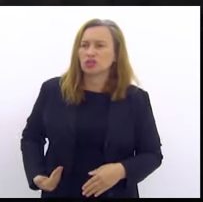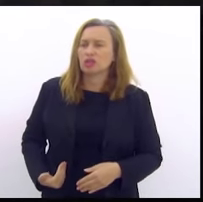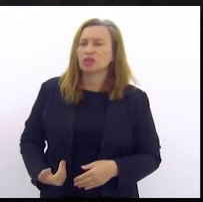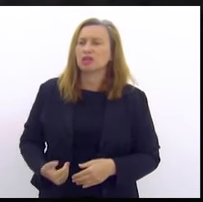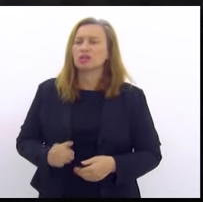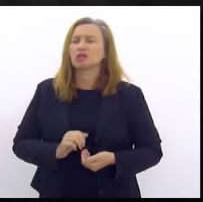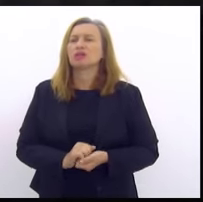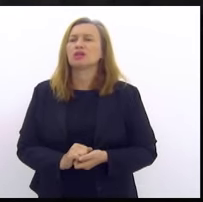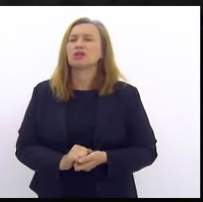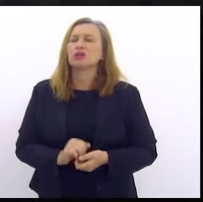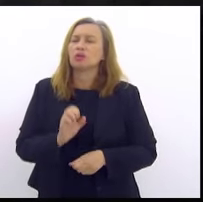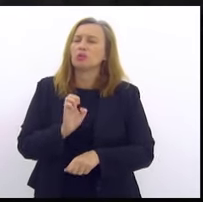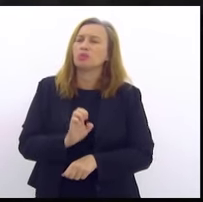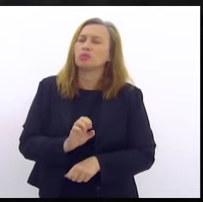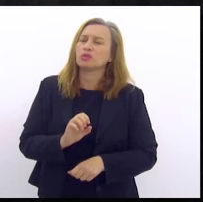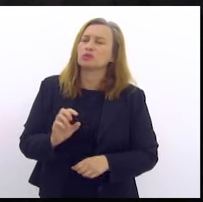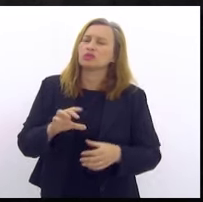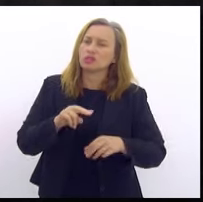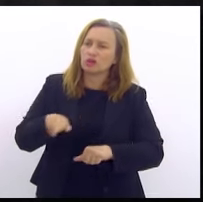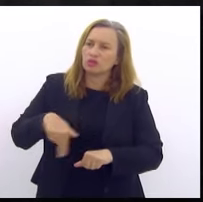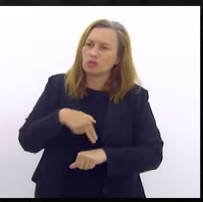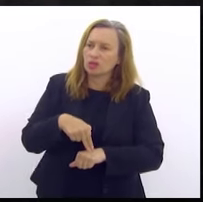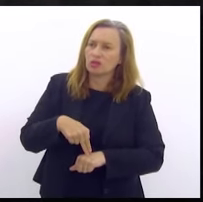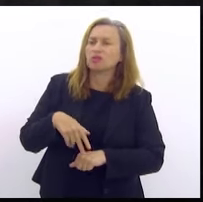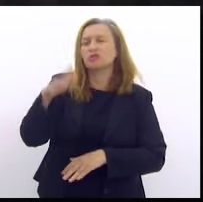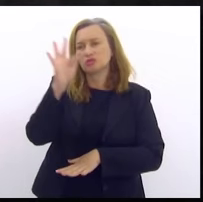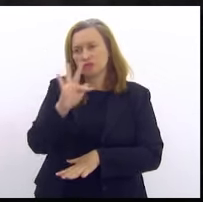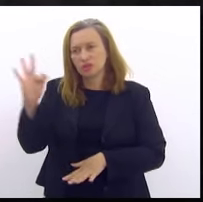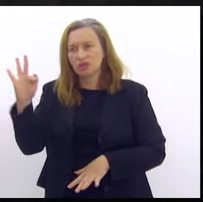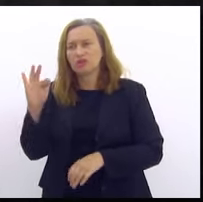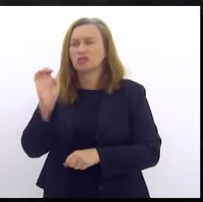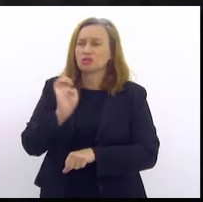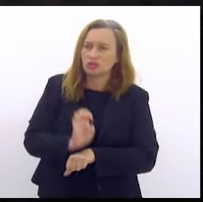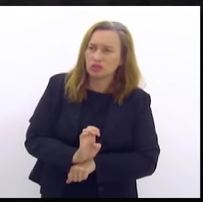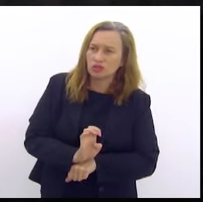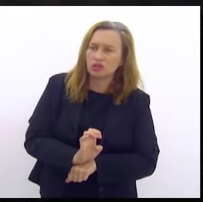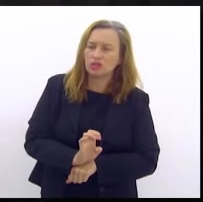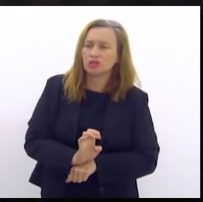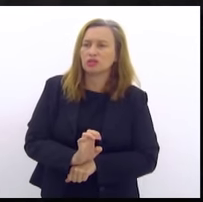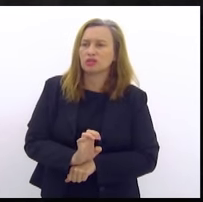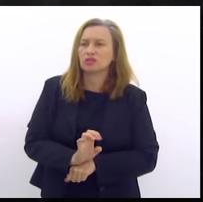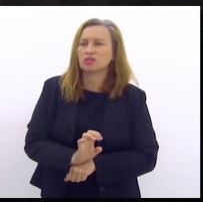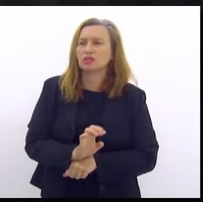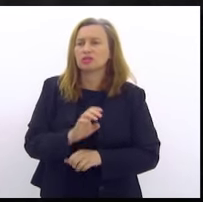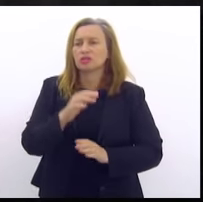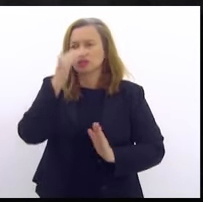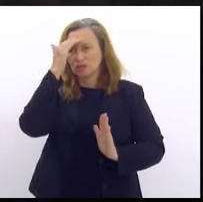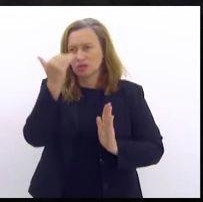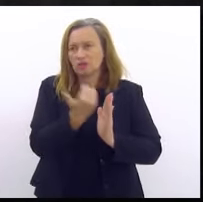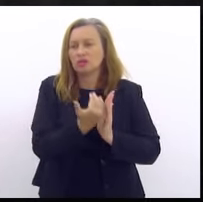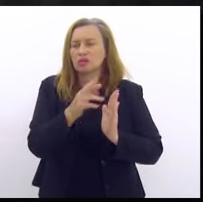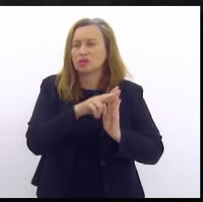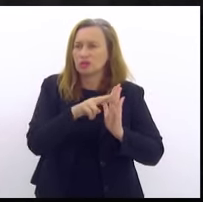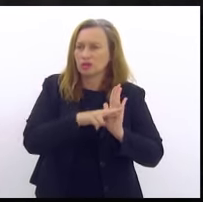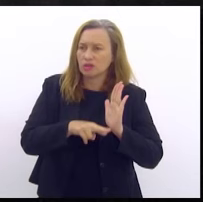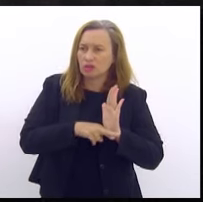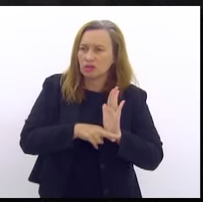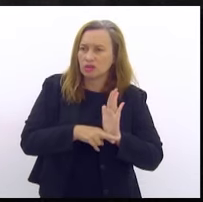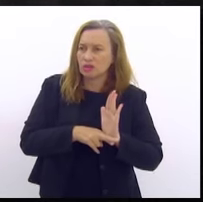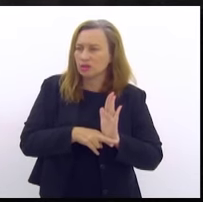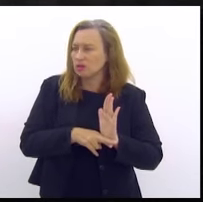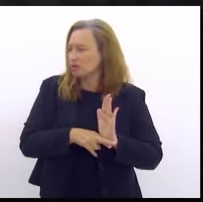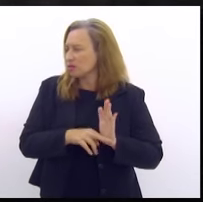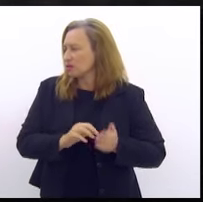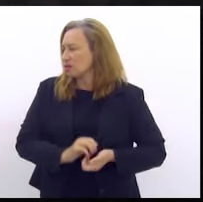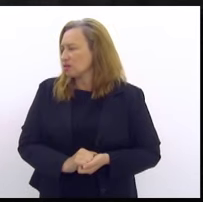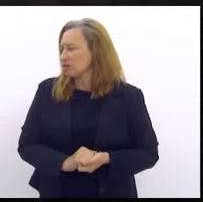poderes da União, do Estado e do Distrito Federal, do município, obedecerão os princípios da legalidade, impessoalidade, moralidade,